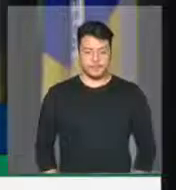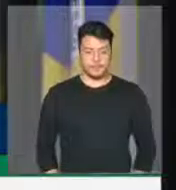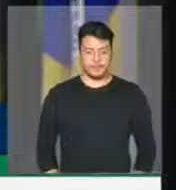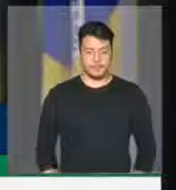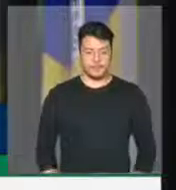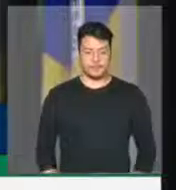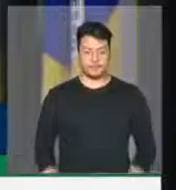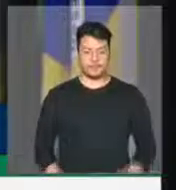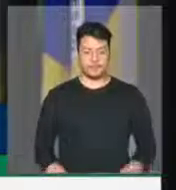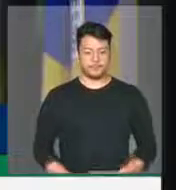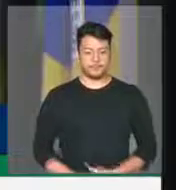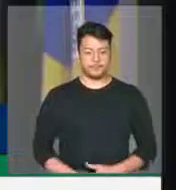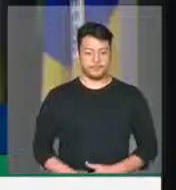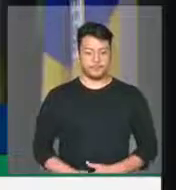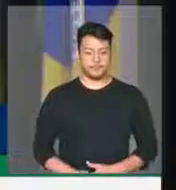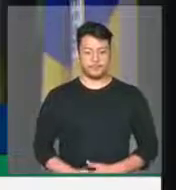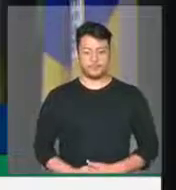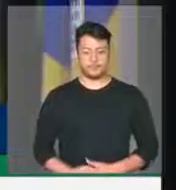uma